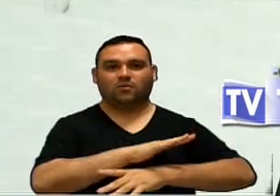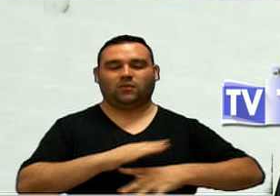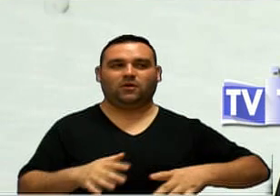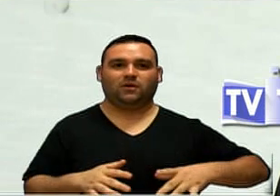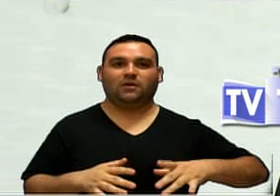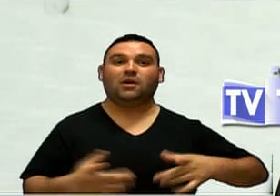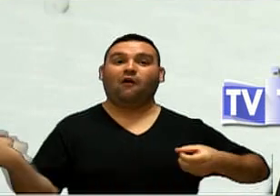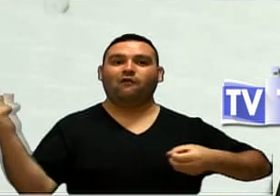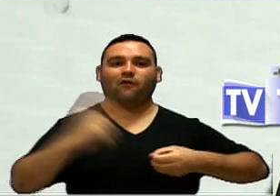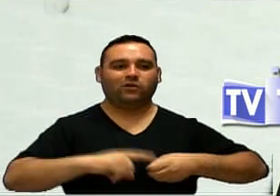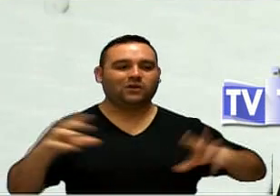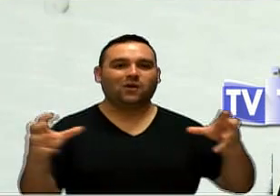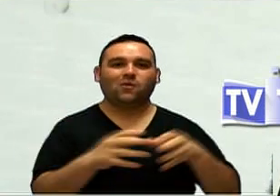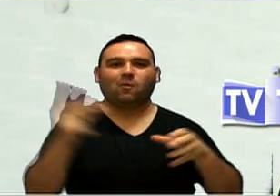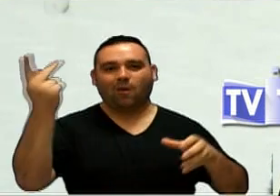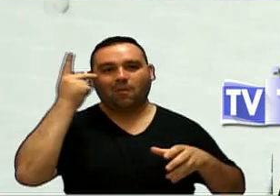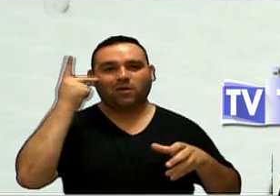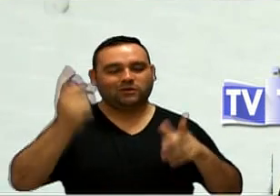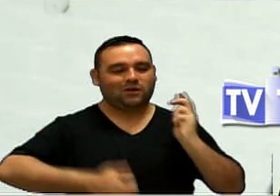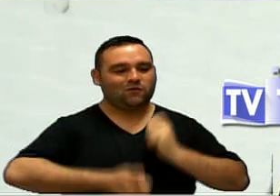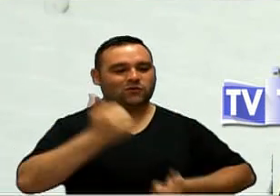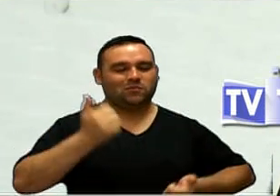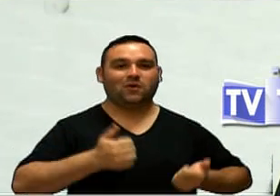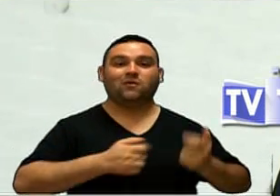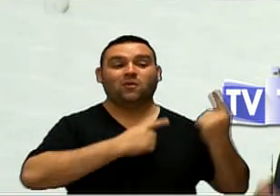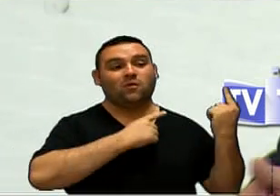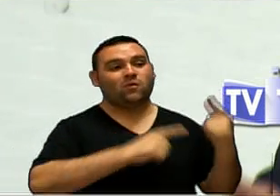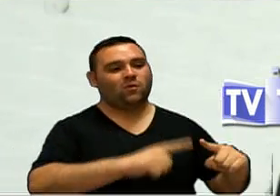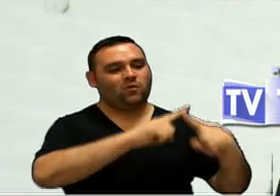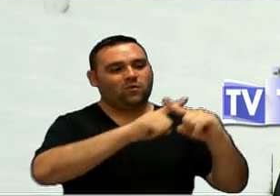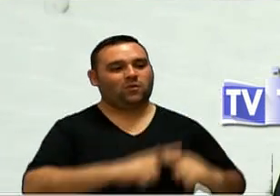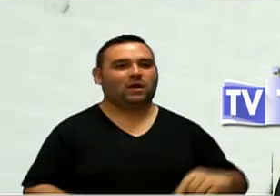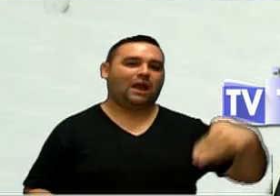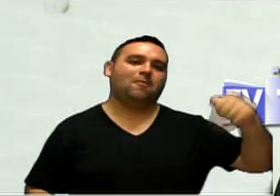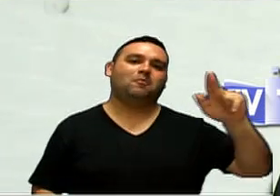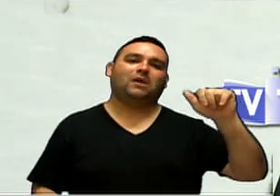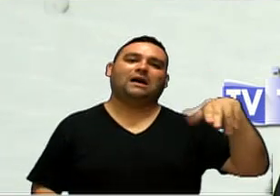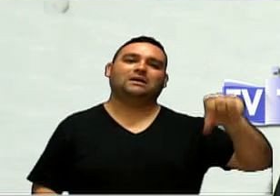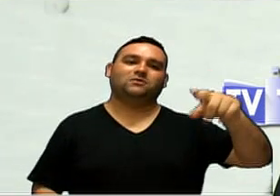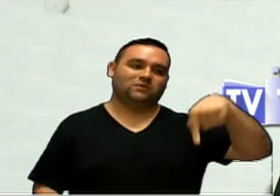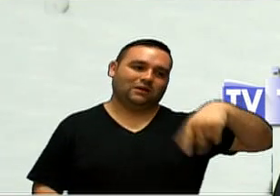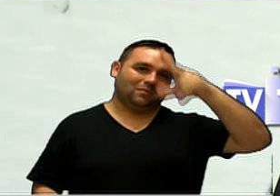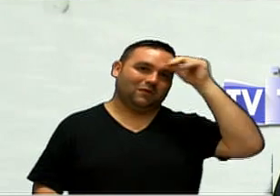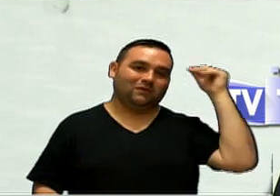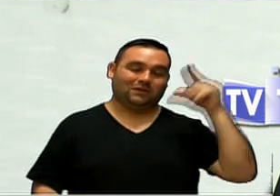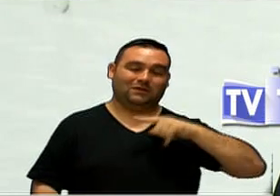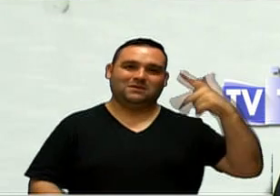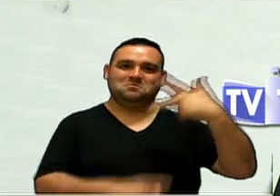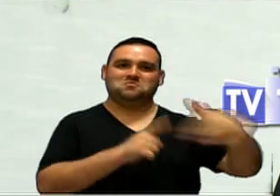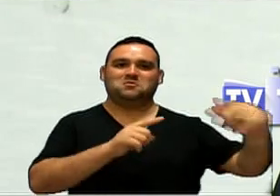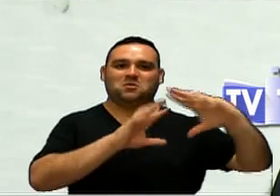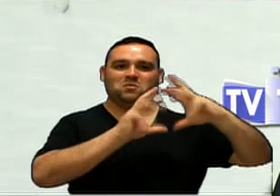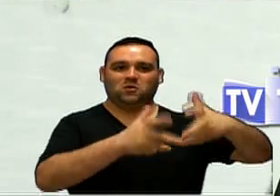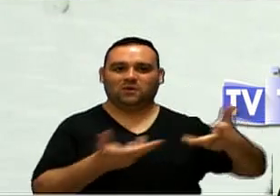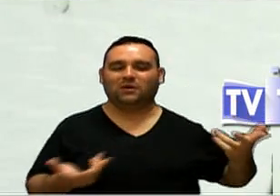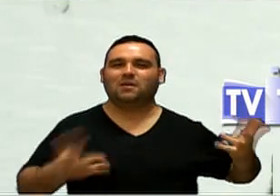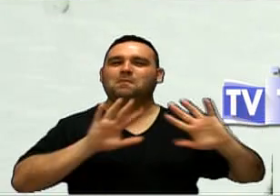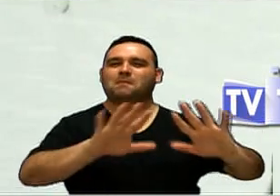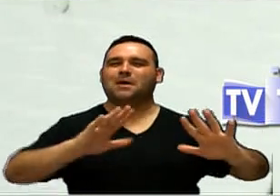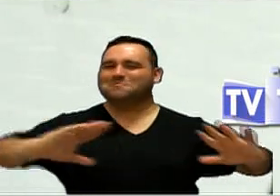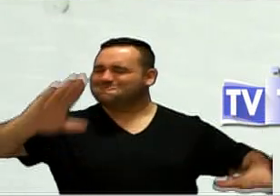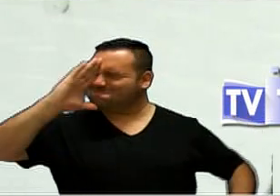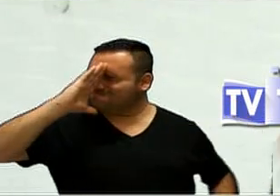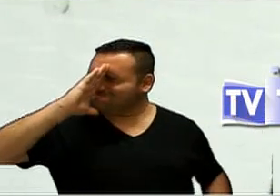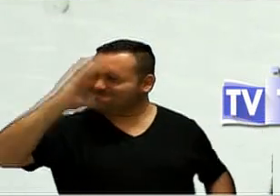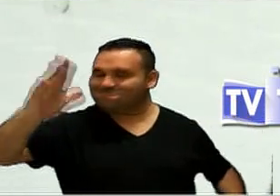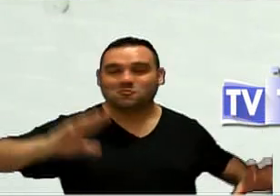a retomada da Seleção Paulista de Futsal contra a Magnus Prefeitura de Sorocaba, campeã mundial. Mas o ponto